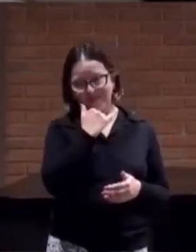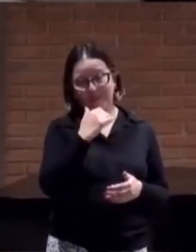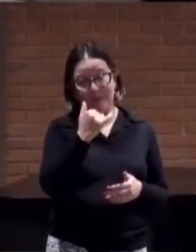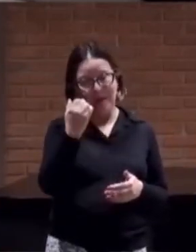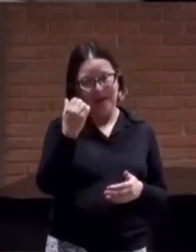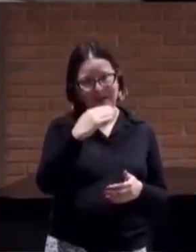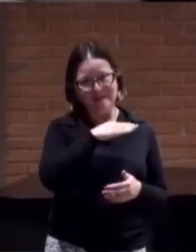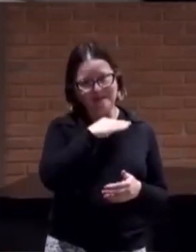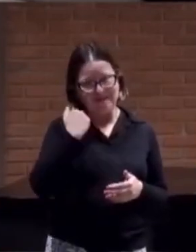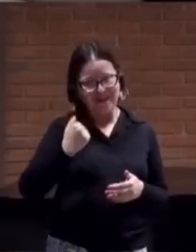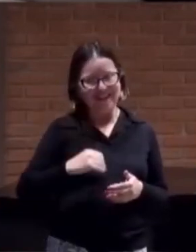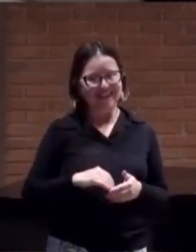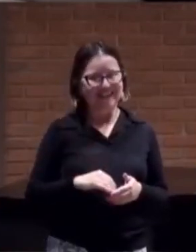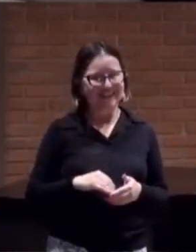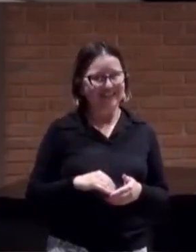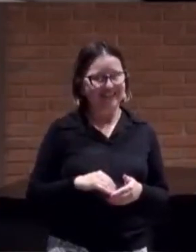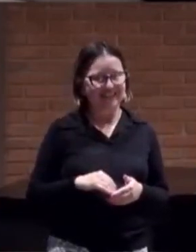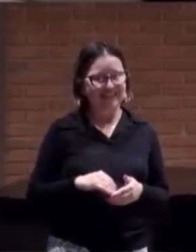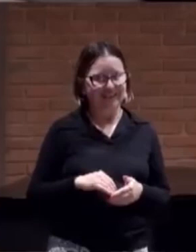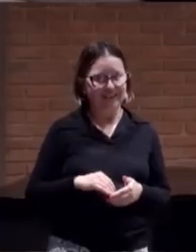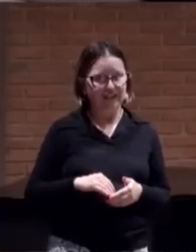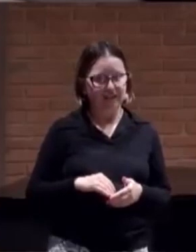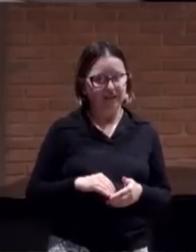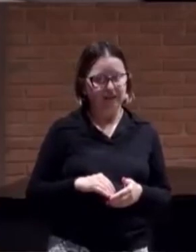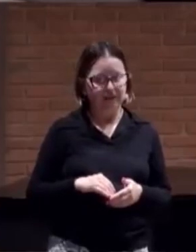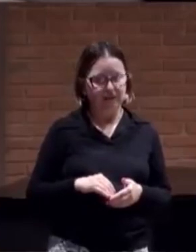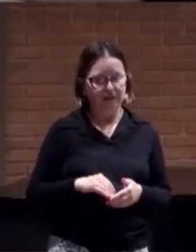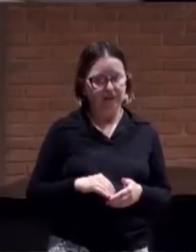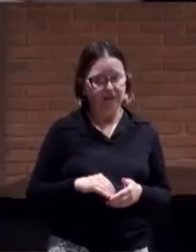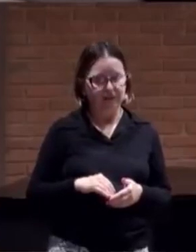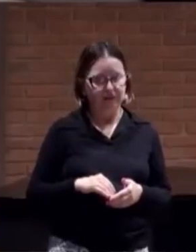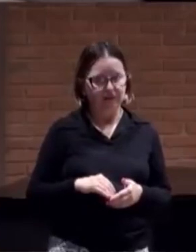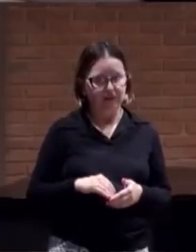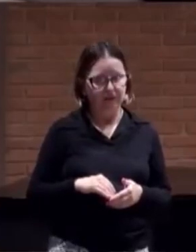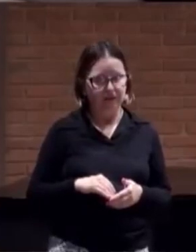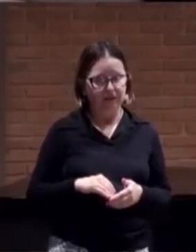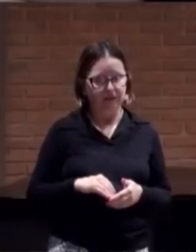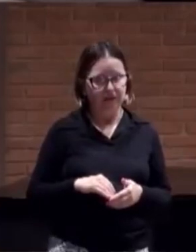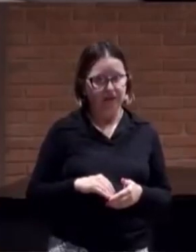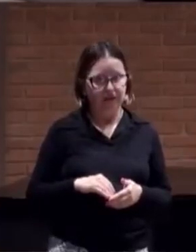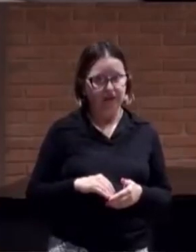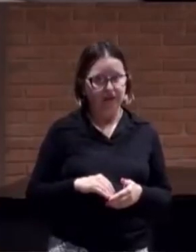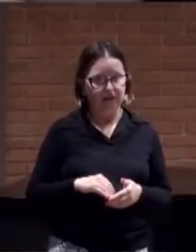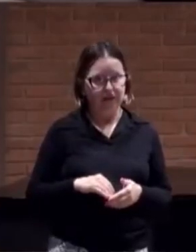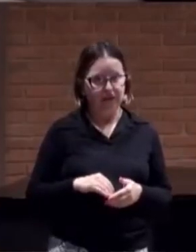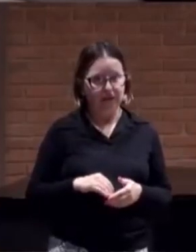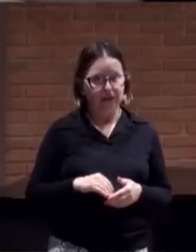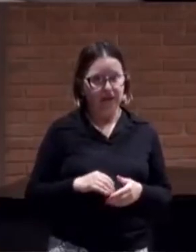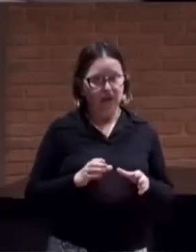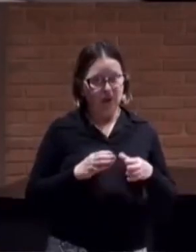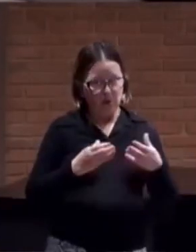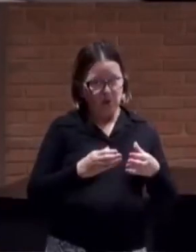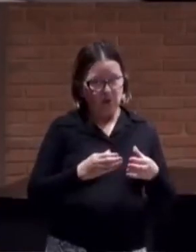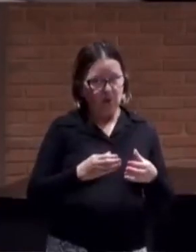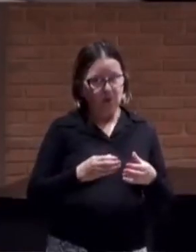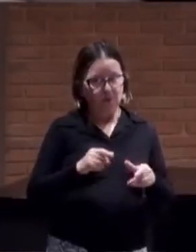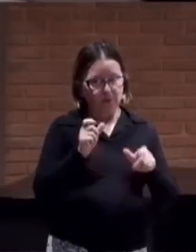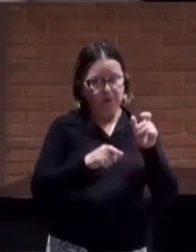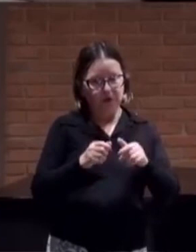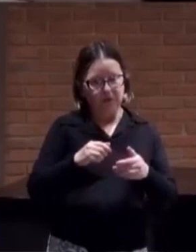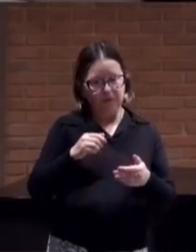por martírio pesado. E segundo historiadores, João também foi